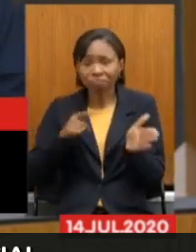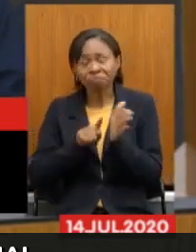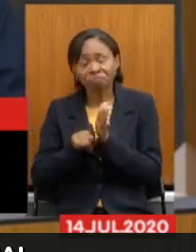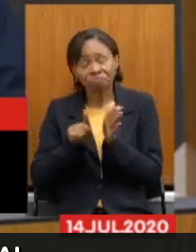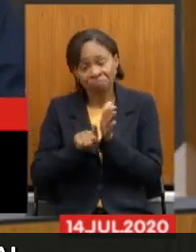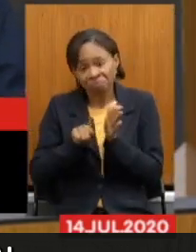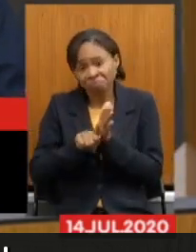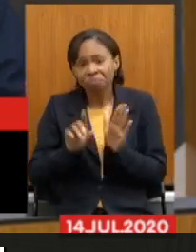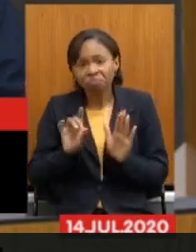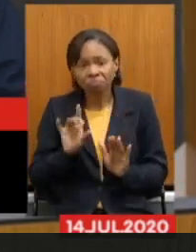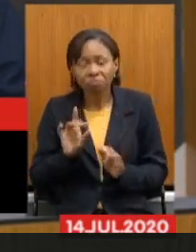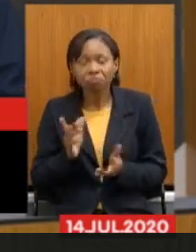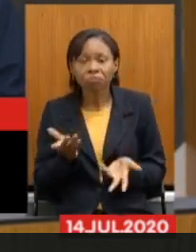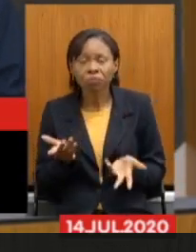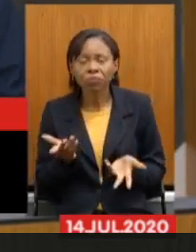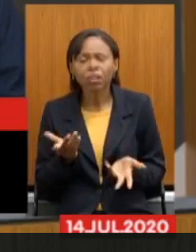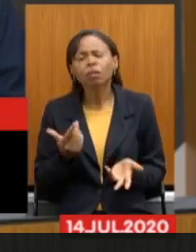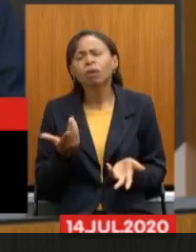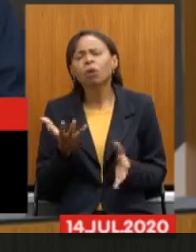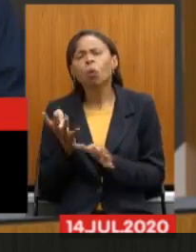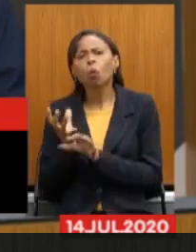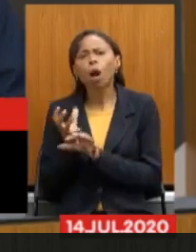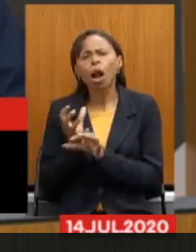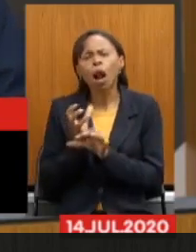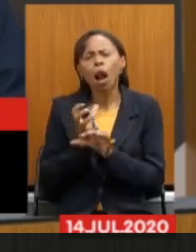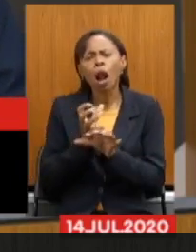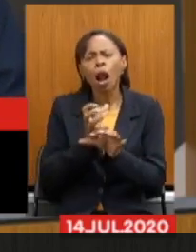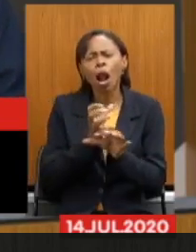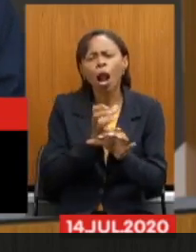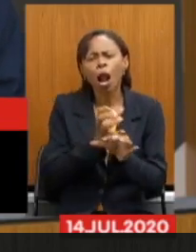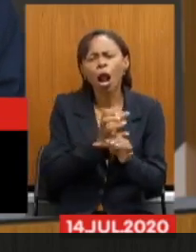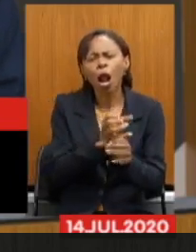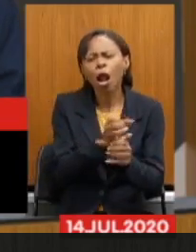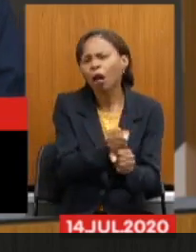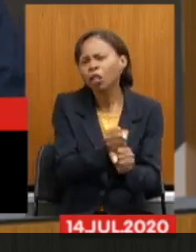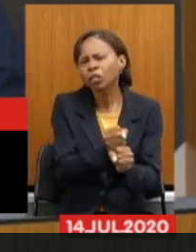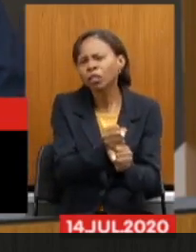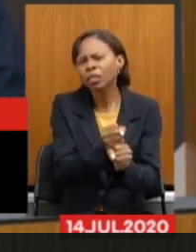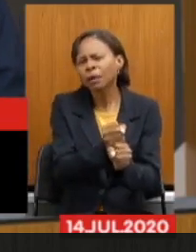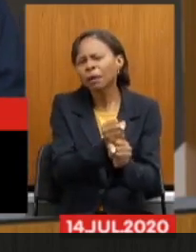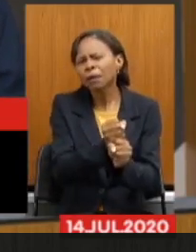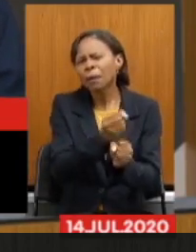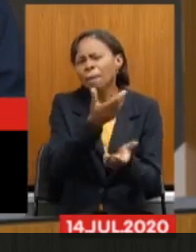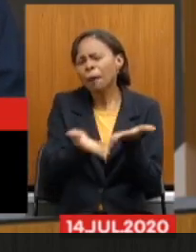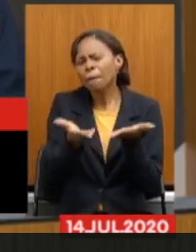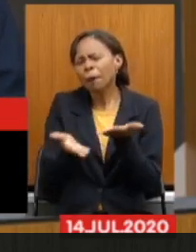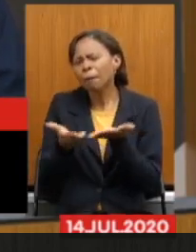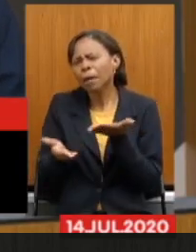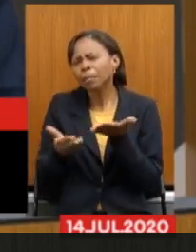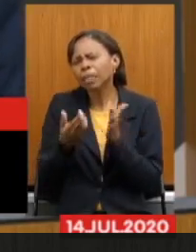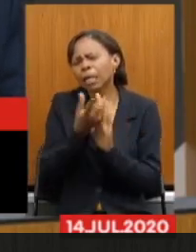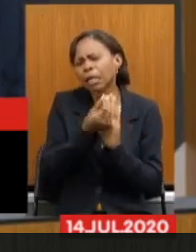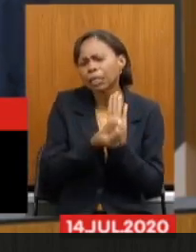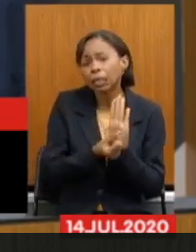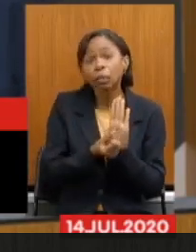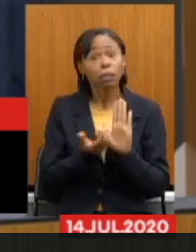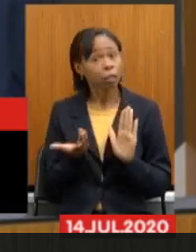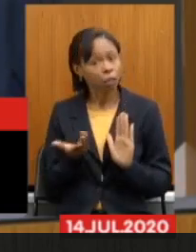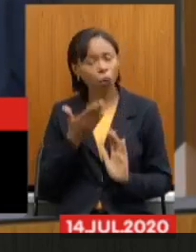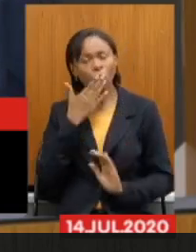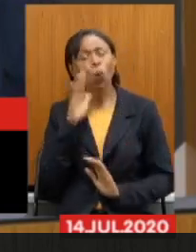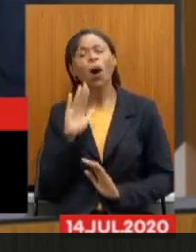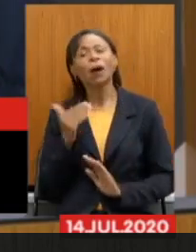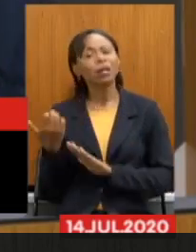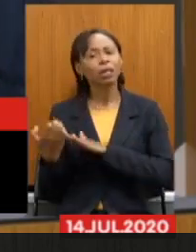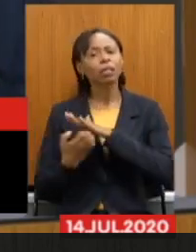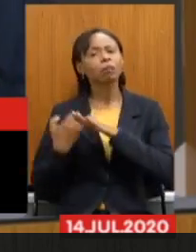perguntas. Qual é o montante da renúncia de receita? E quais as empresas que são beneficiadas aqui